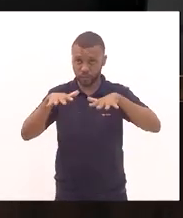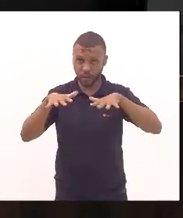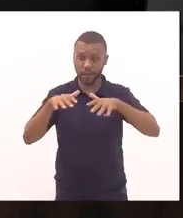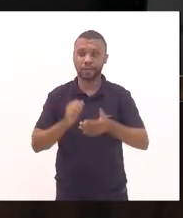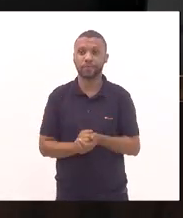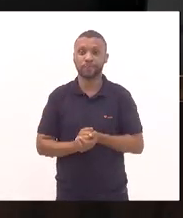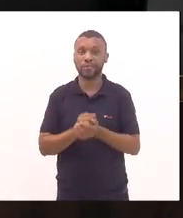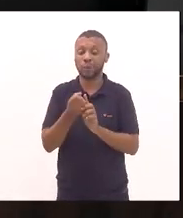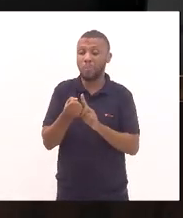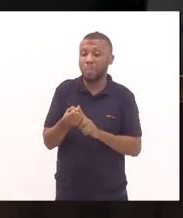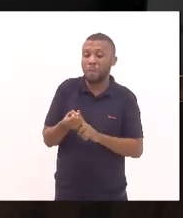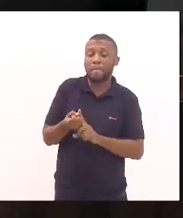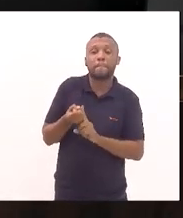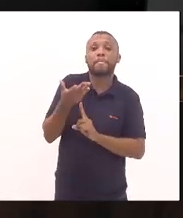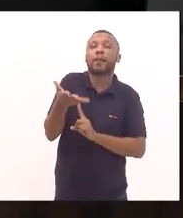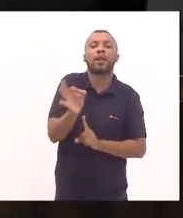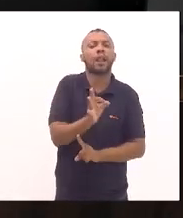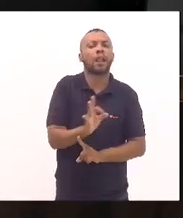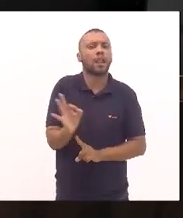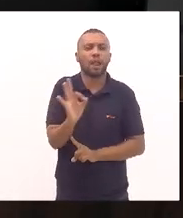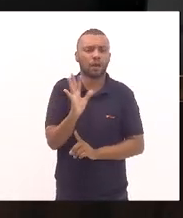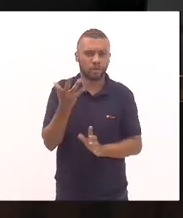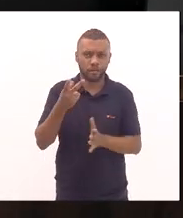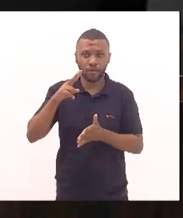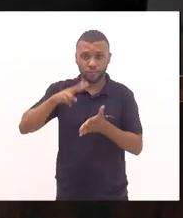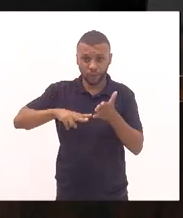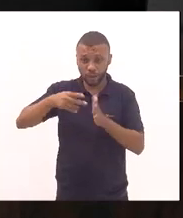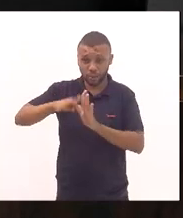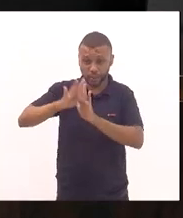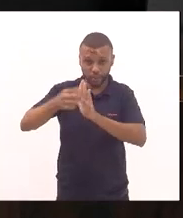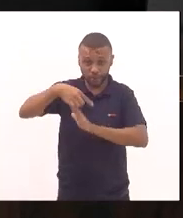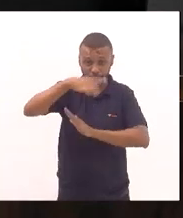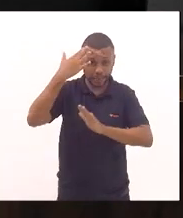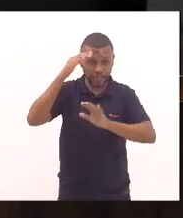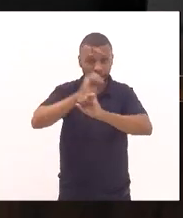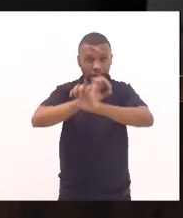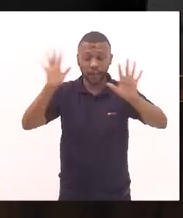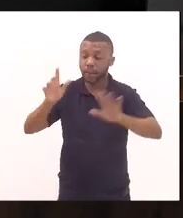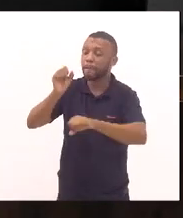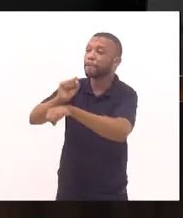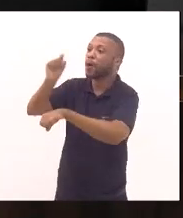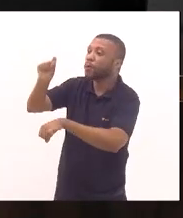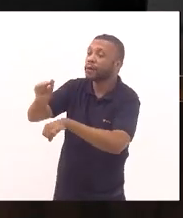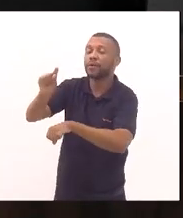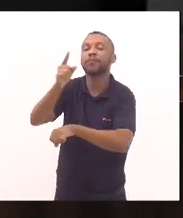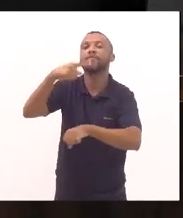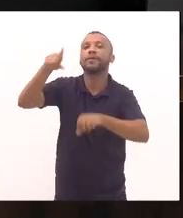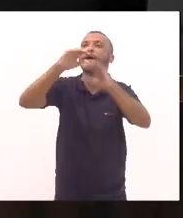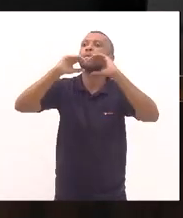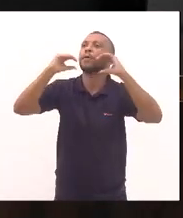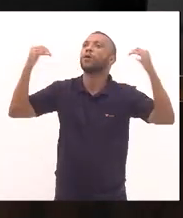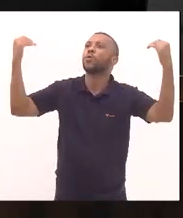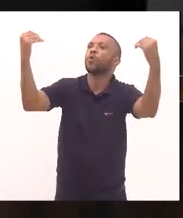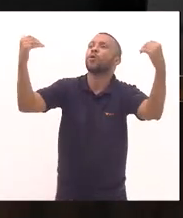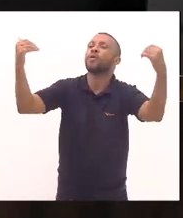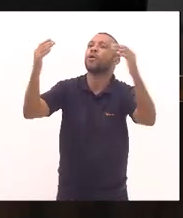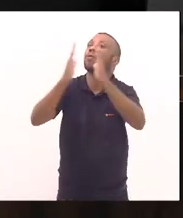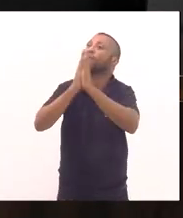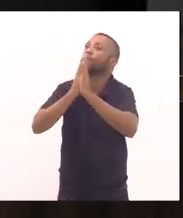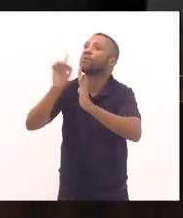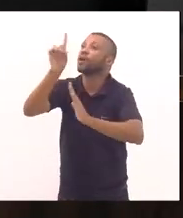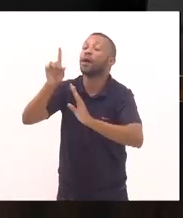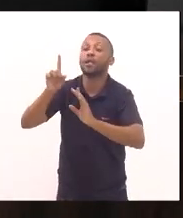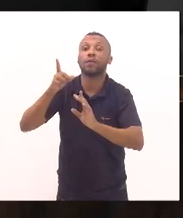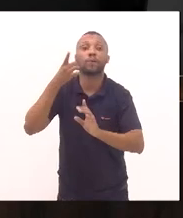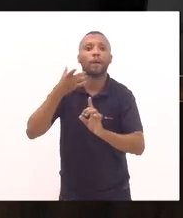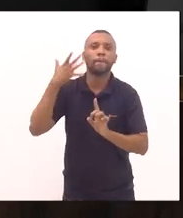que não se manifestasse, por favor. Eu vou ler o texto para todo mundo, Flávio, entender. quem está nas galerias, após a fala do